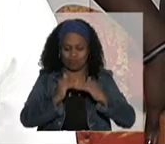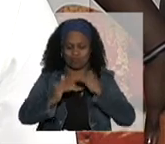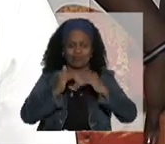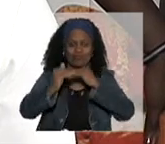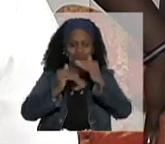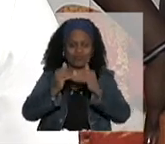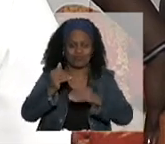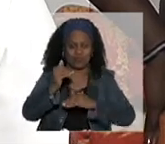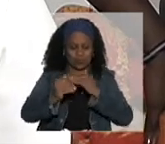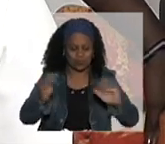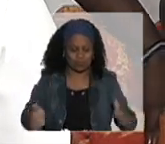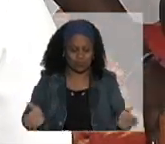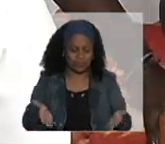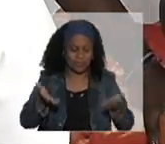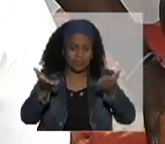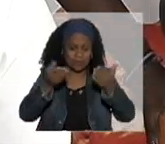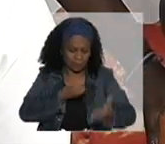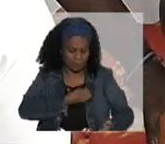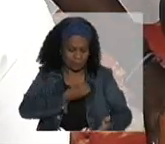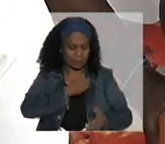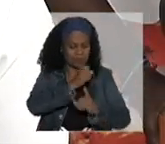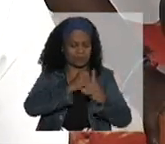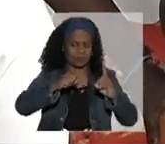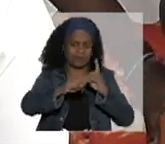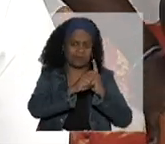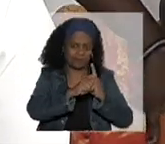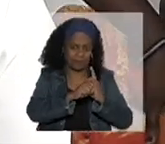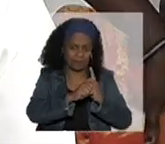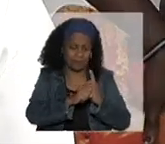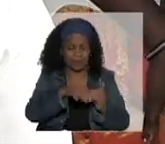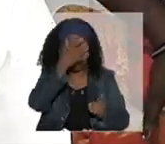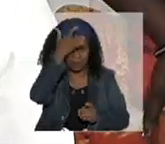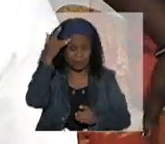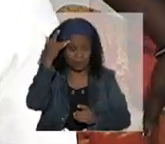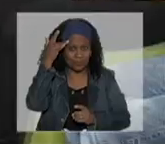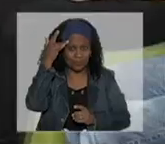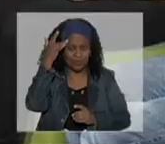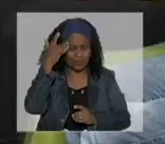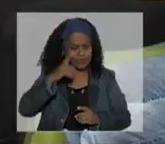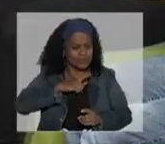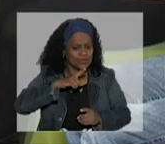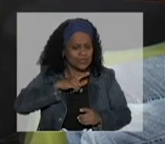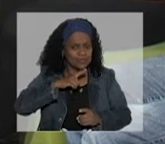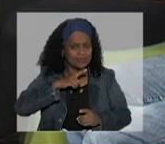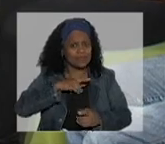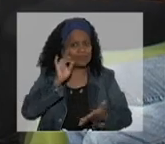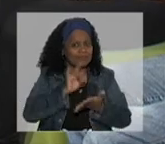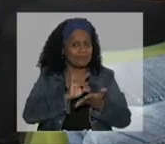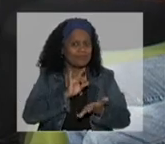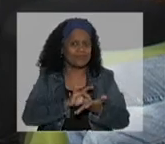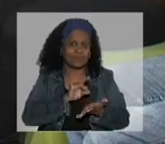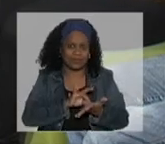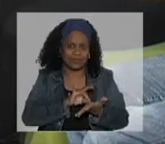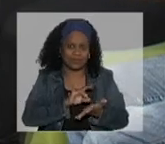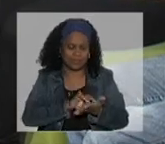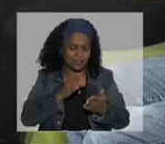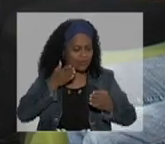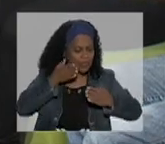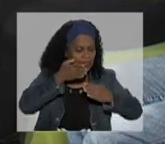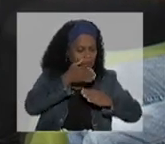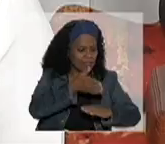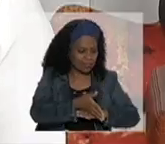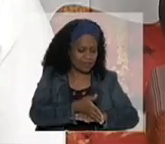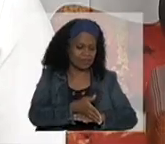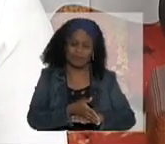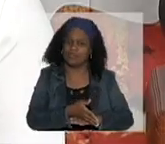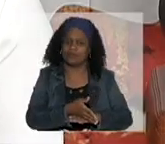desenvolver atividades de estímulo à participação cidadã, para que essas pessoas tivessem, de fato, um